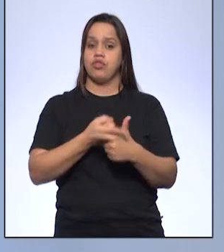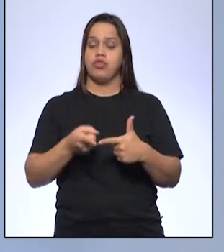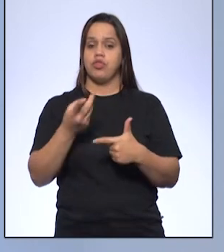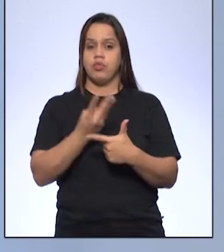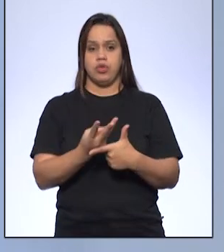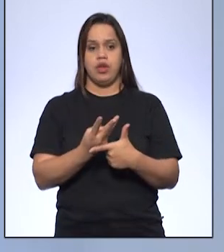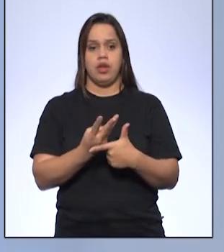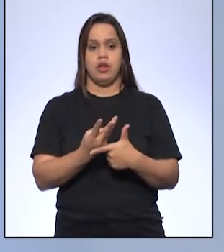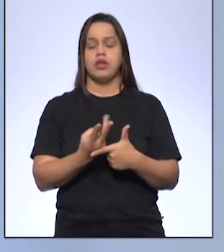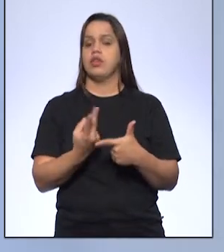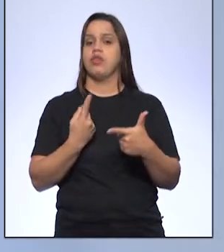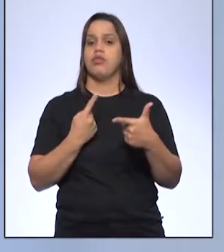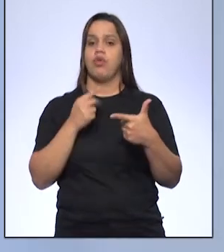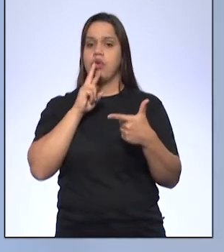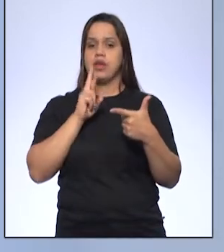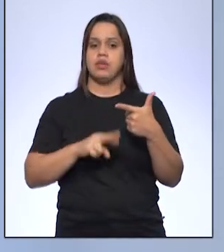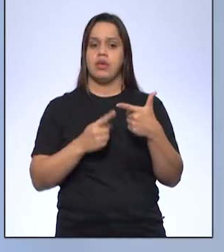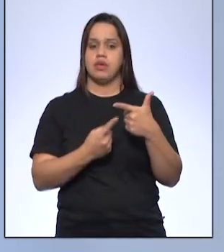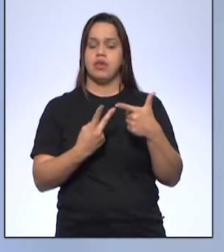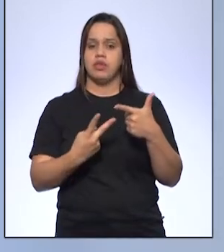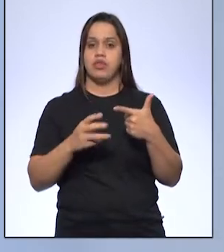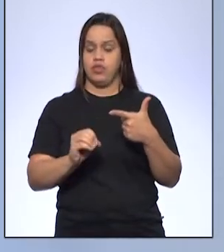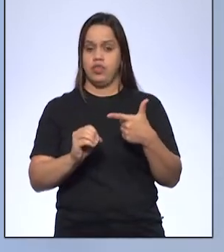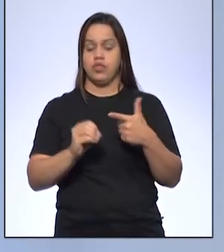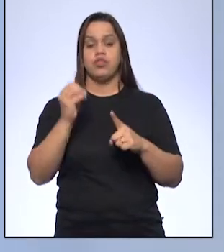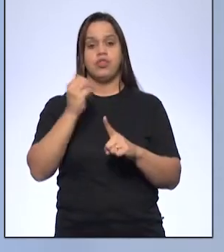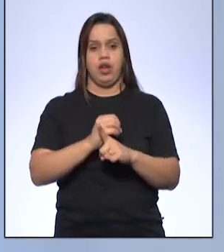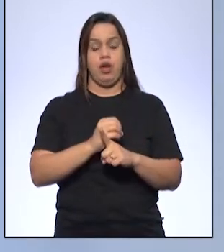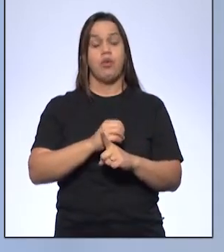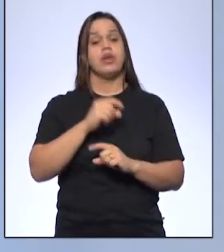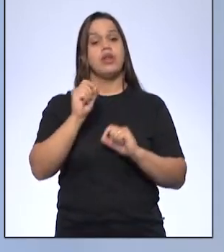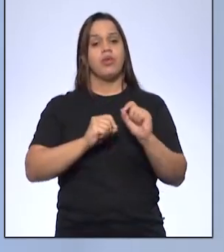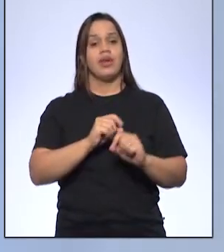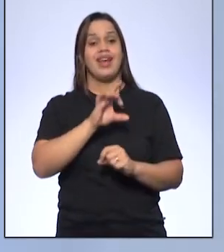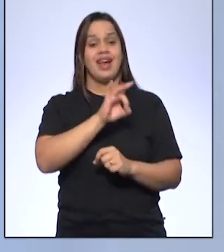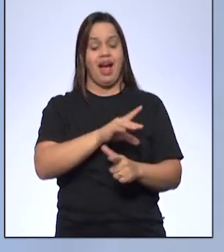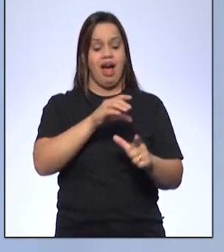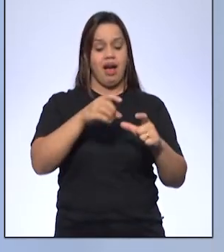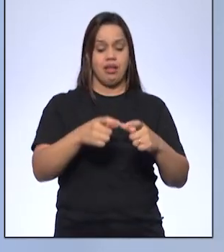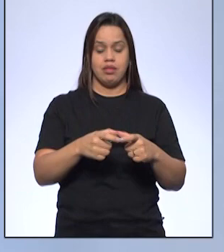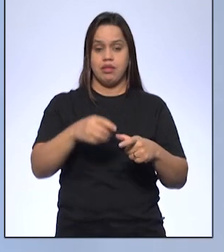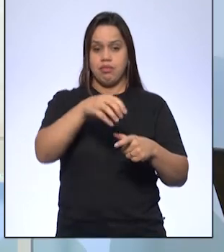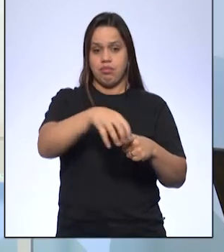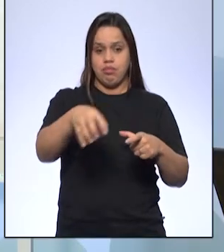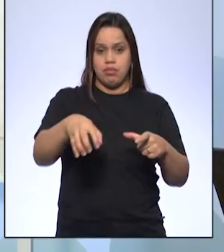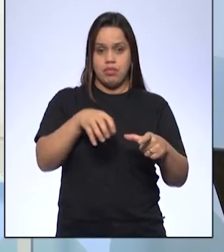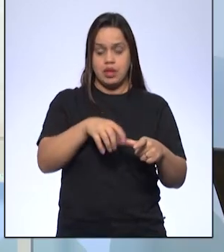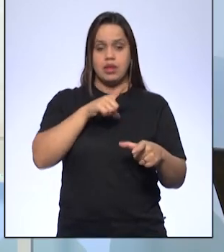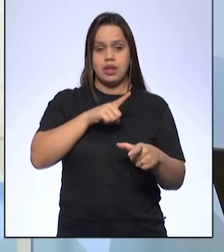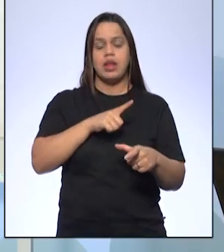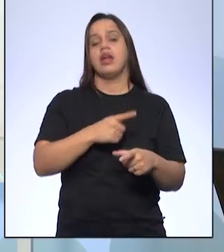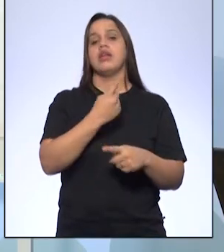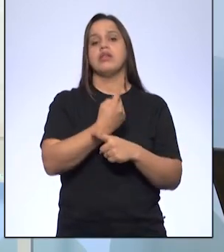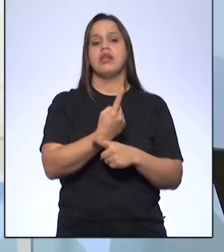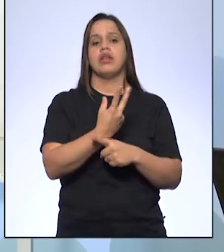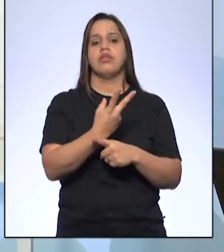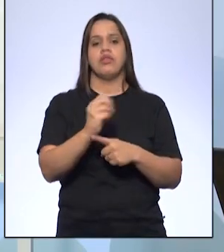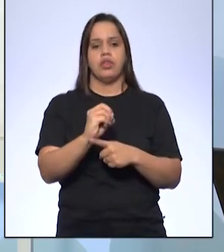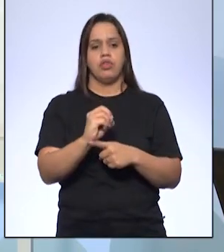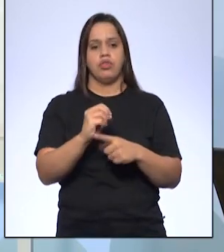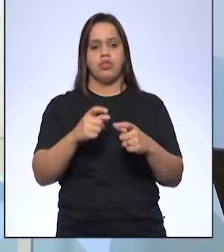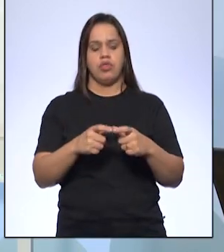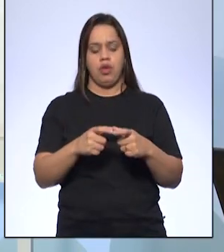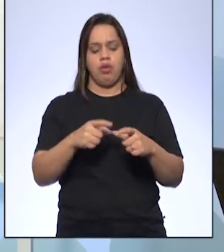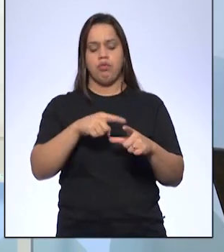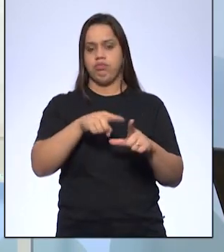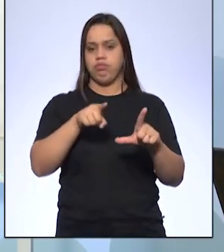encontrar, né, o 120 graus nela. Então, cada setor tem 120 graus. Começou um setor, 120